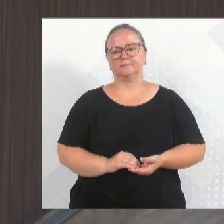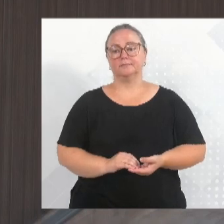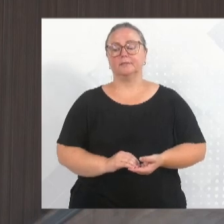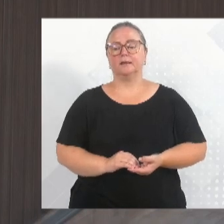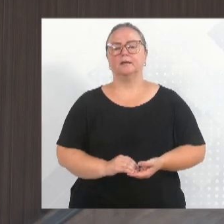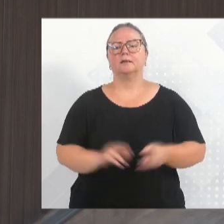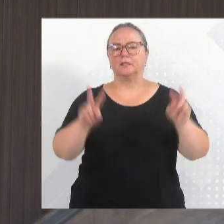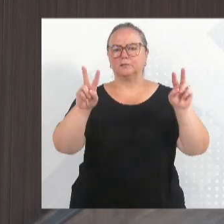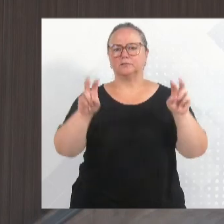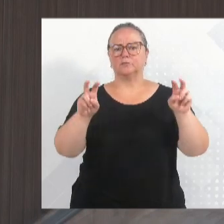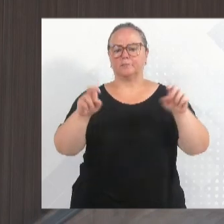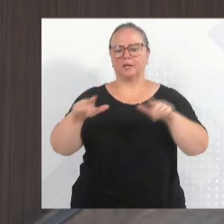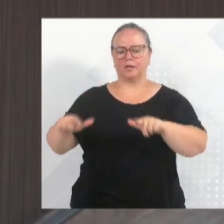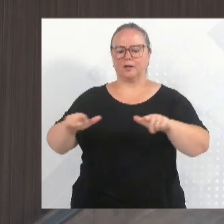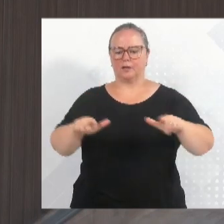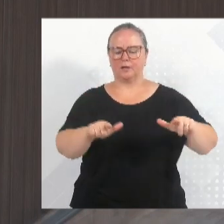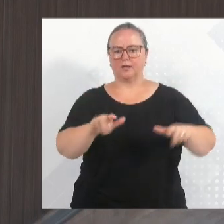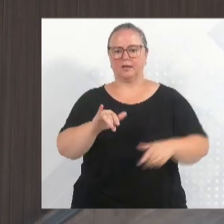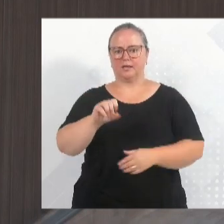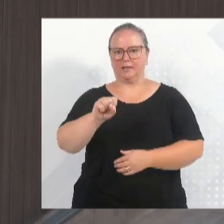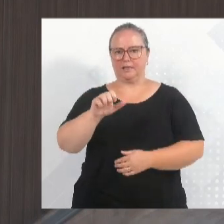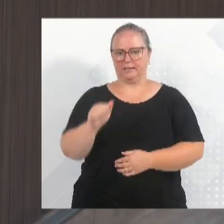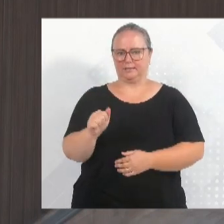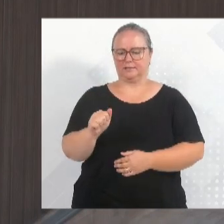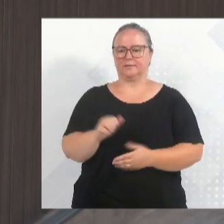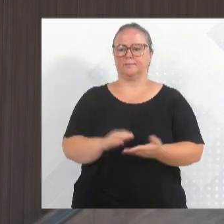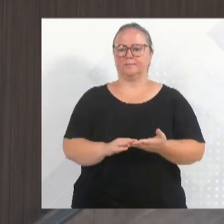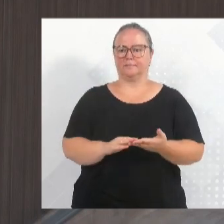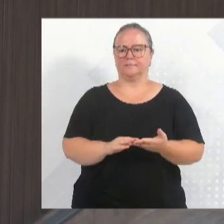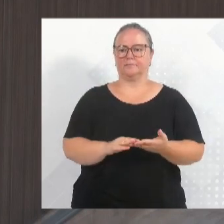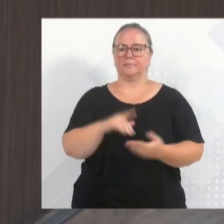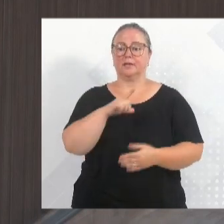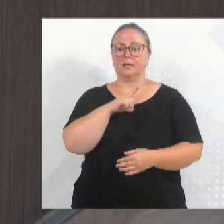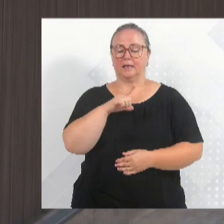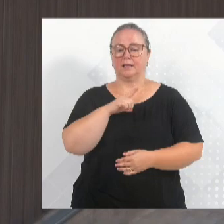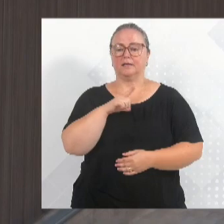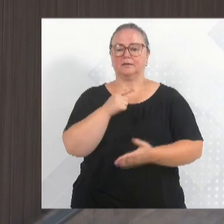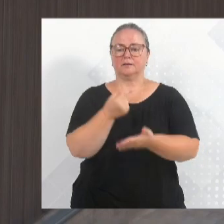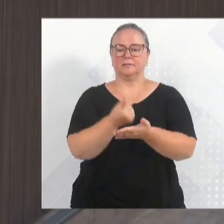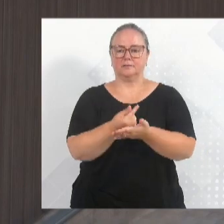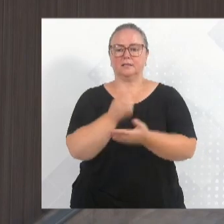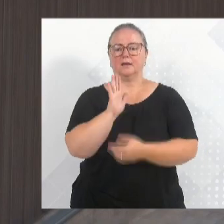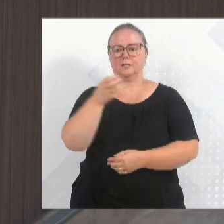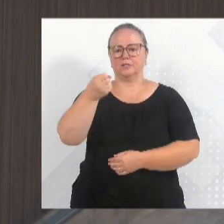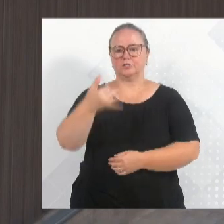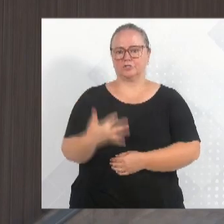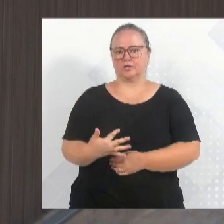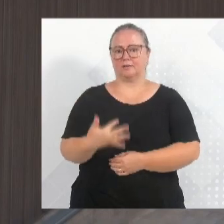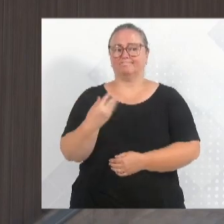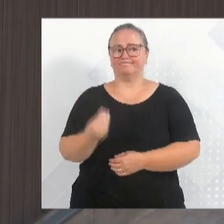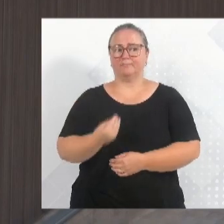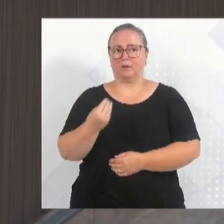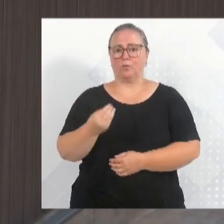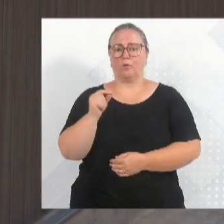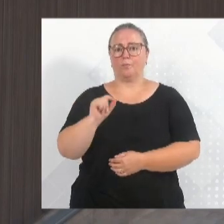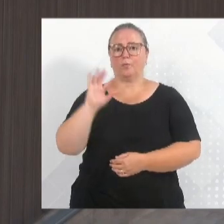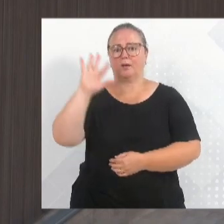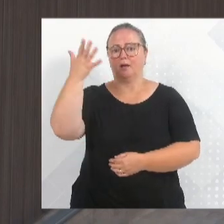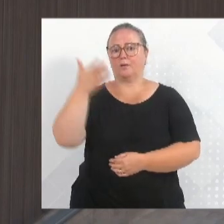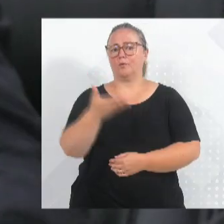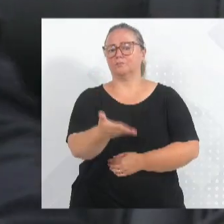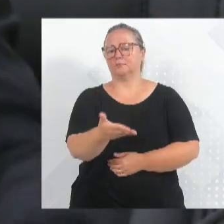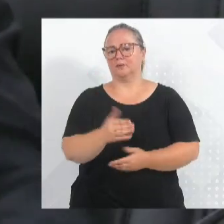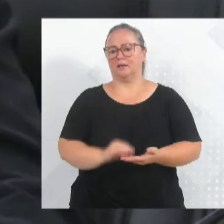ISA. É um dos loteamentos que a própria vereadora Cristiane Loureiro já falou. Inadmissível o que está acontecendo lá, presidente,